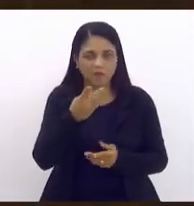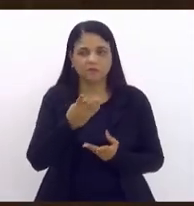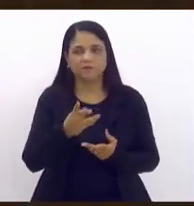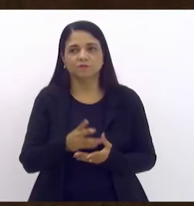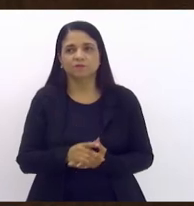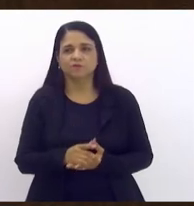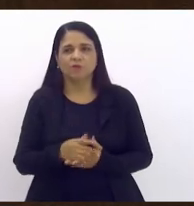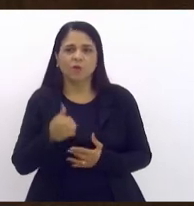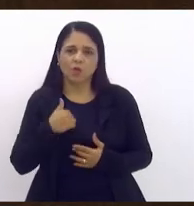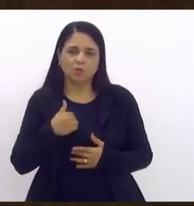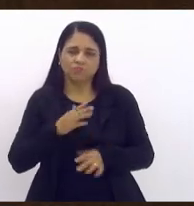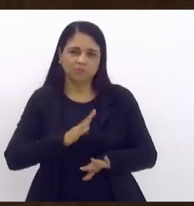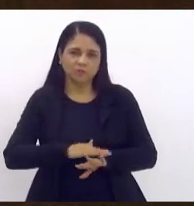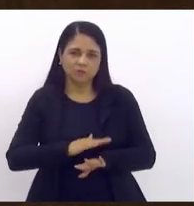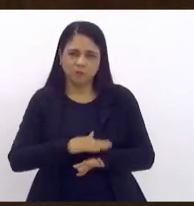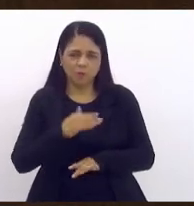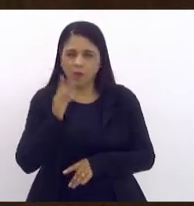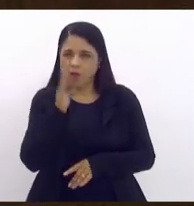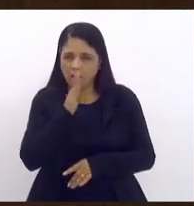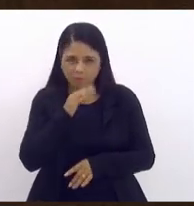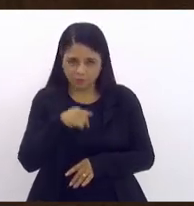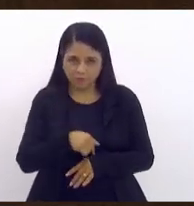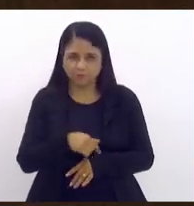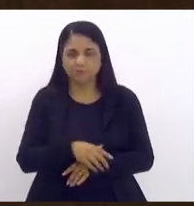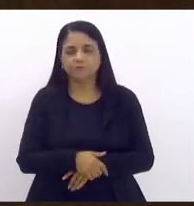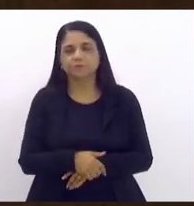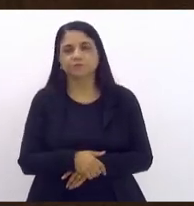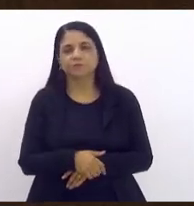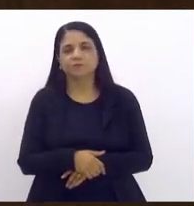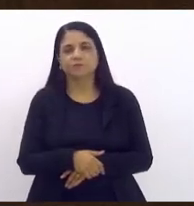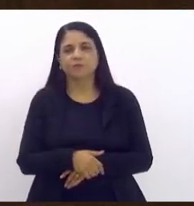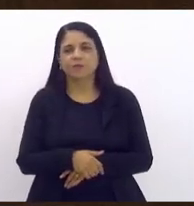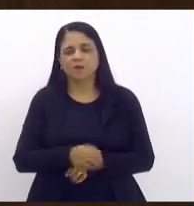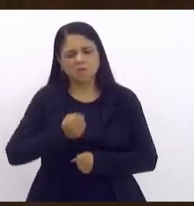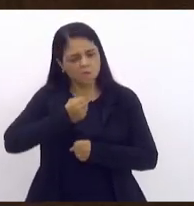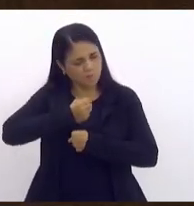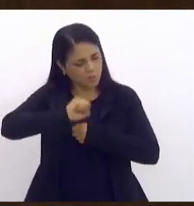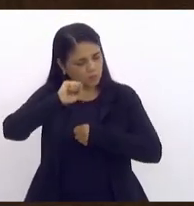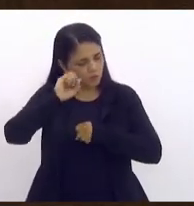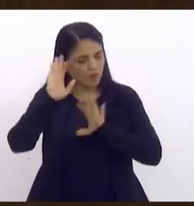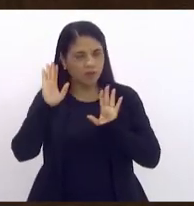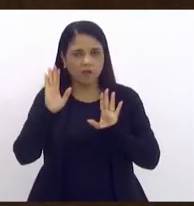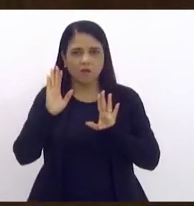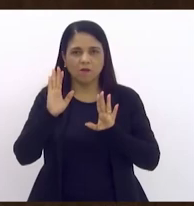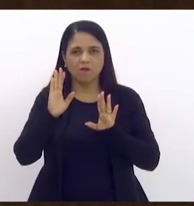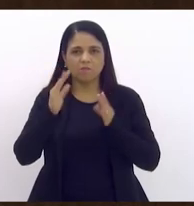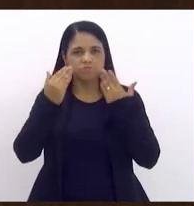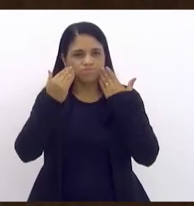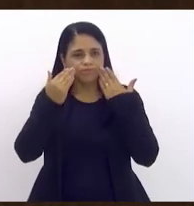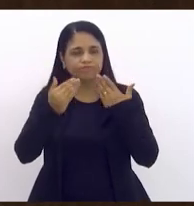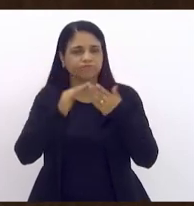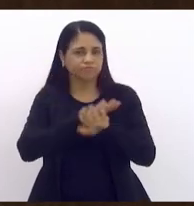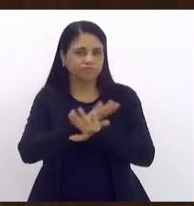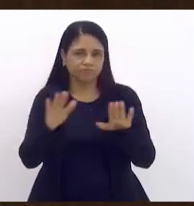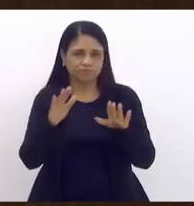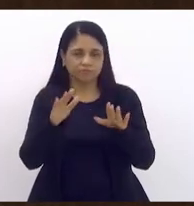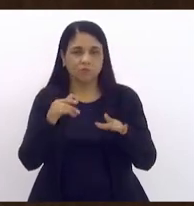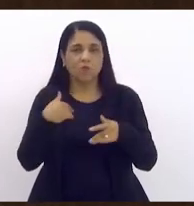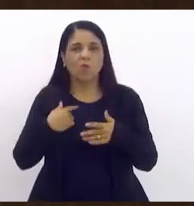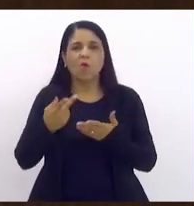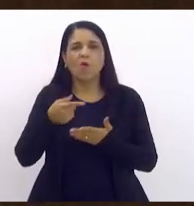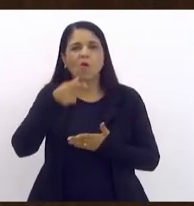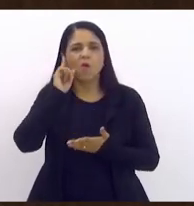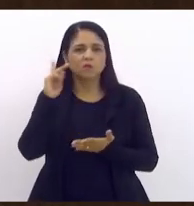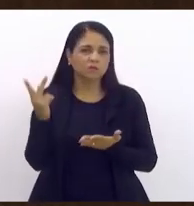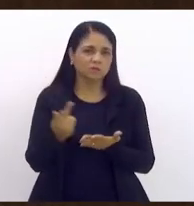presidente, não vou tomar muito tempo desse microfone, mas eu quero aqui repudiar, né, em público o que aconteceu